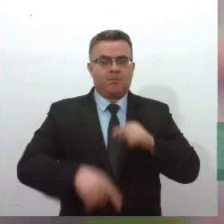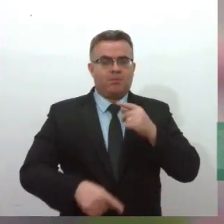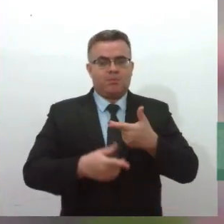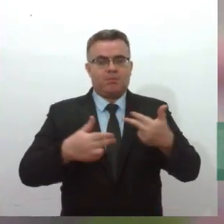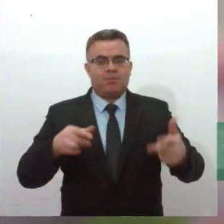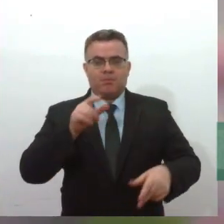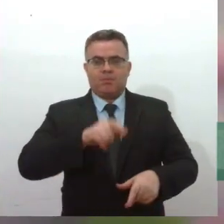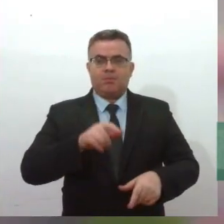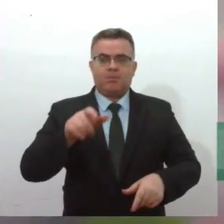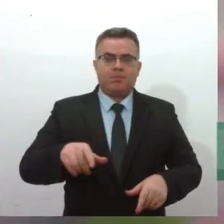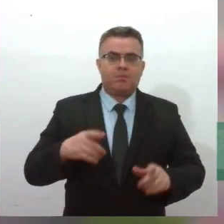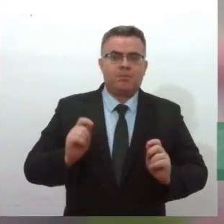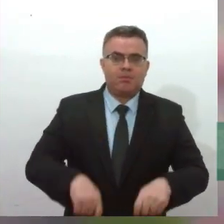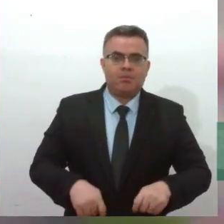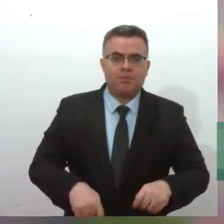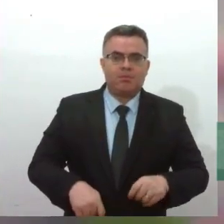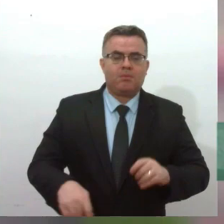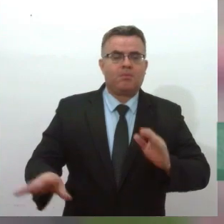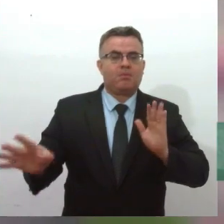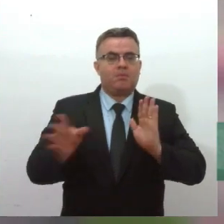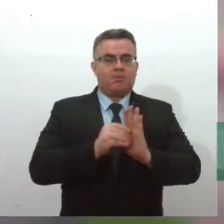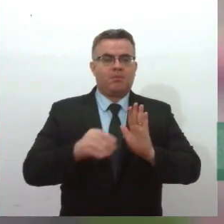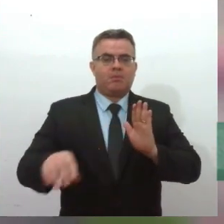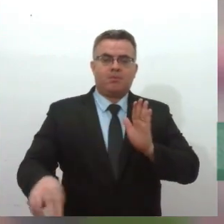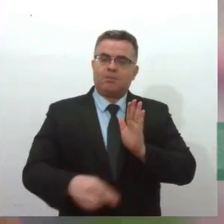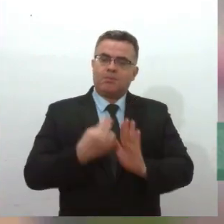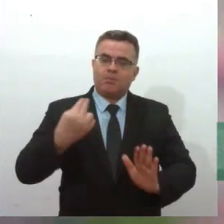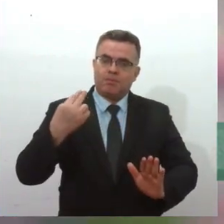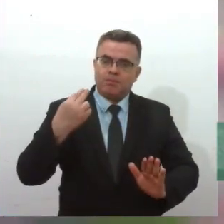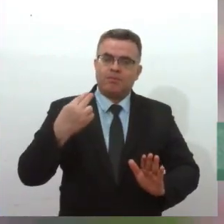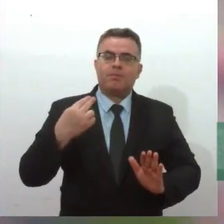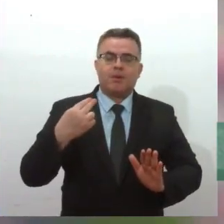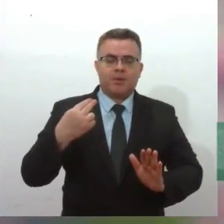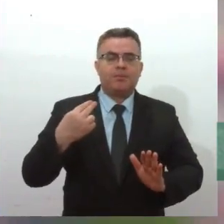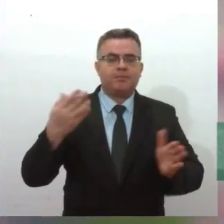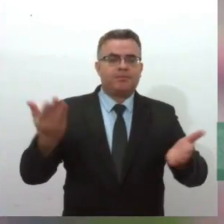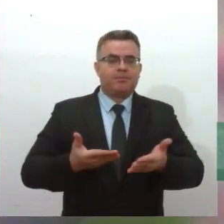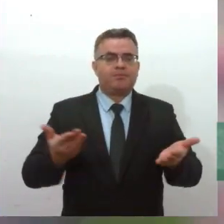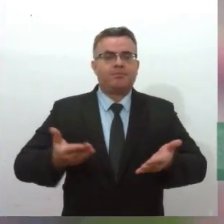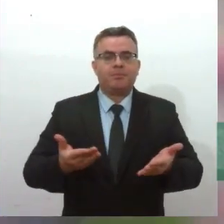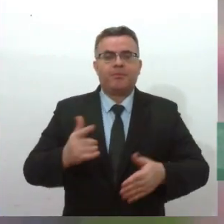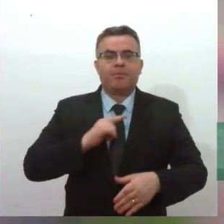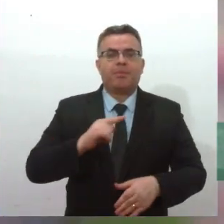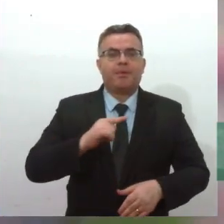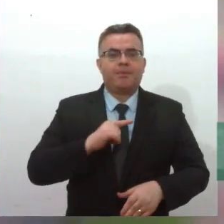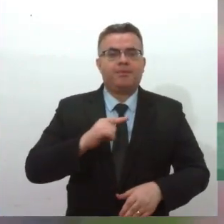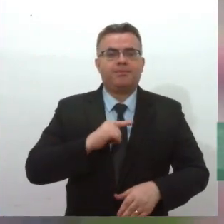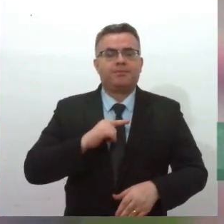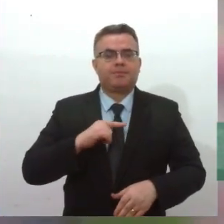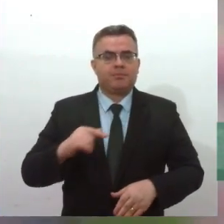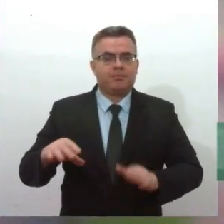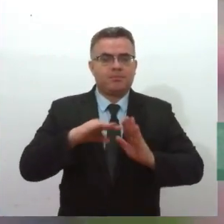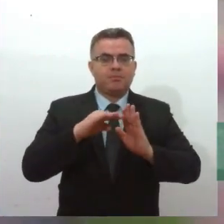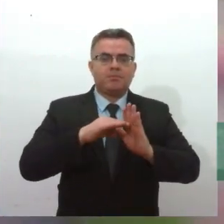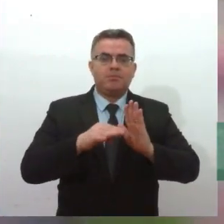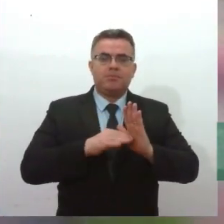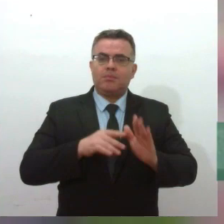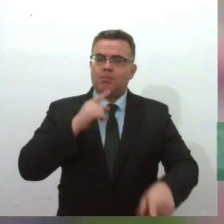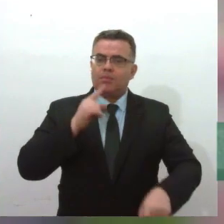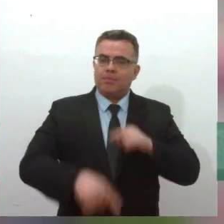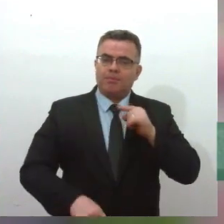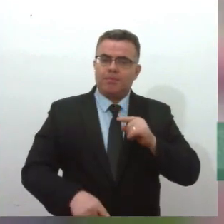dos animais eu consegui colocar no PL da castração e em Aracaju já temos essa essa normativa que não se pode mais